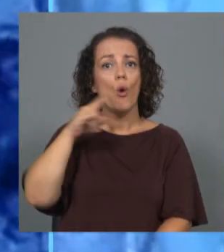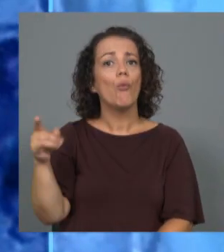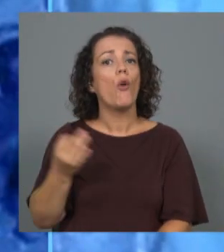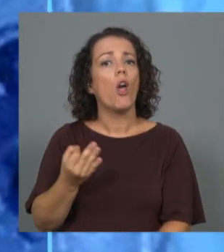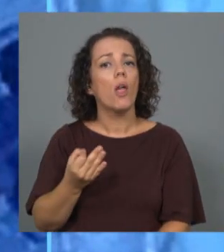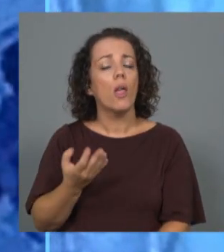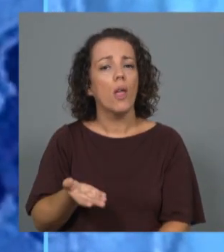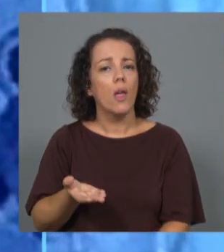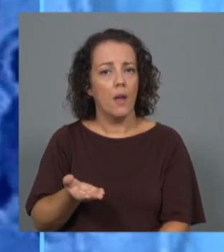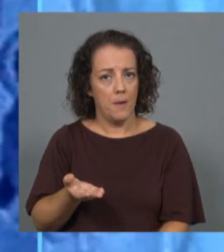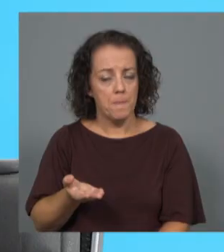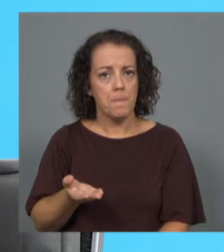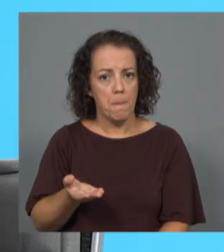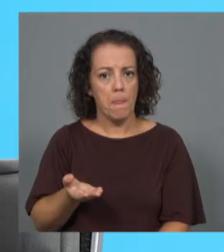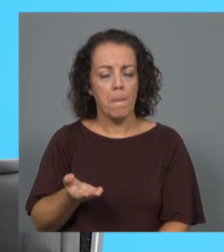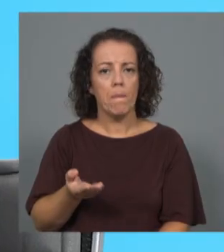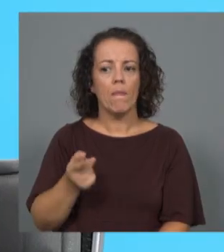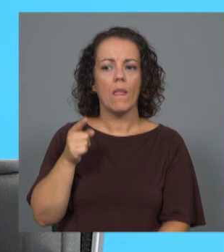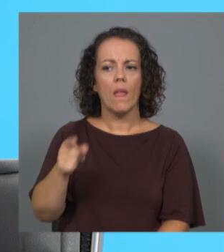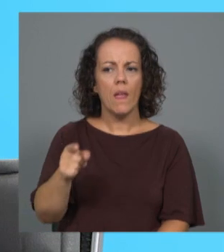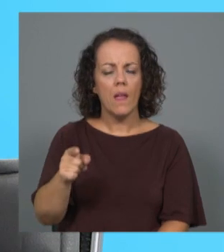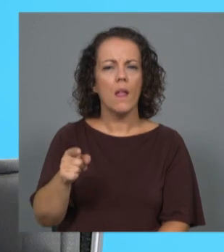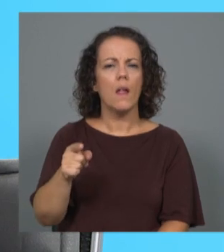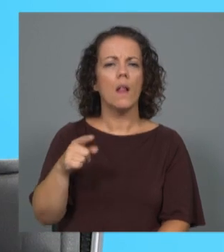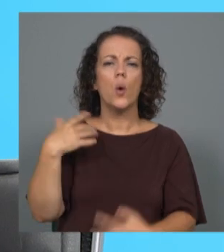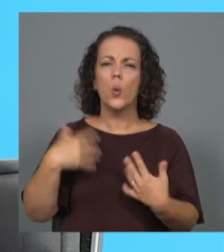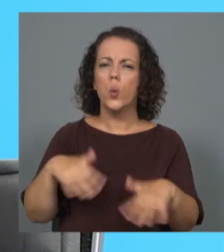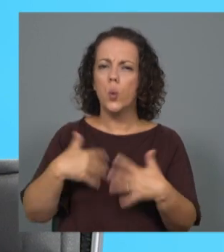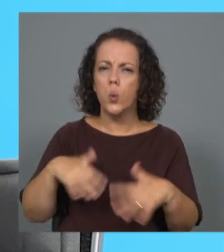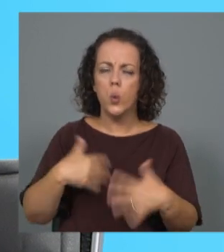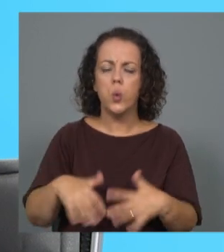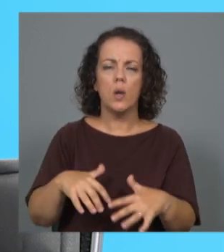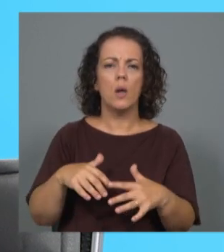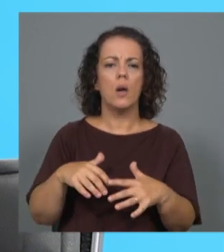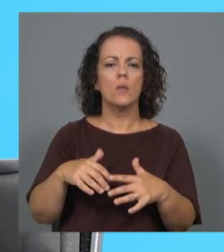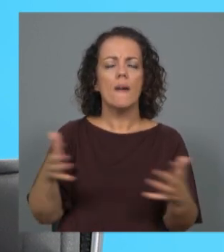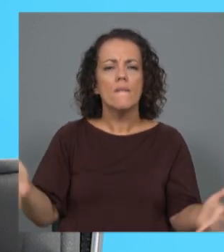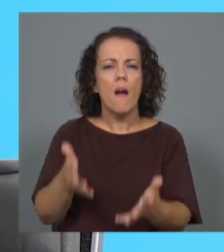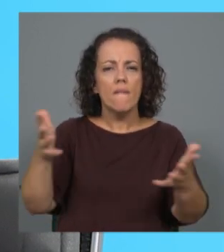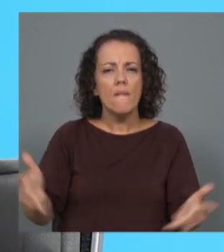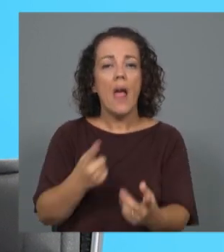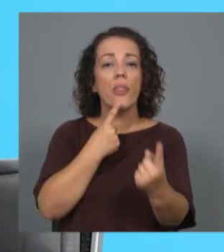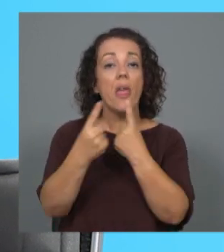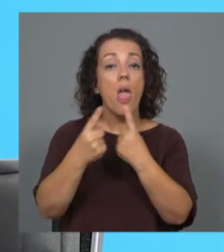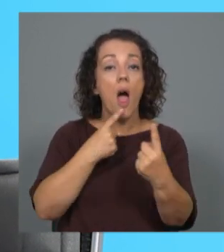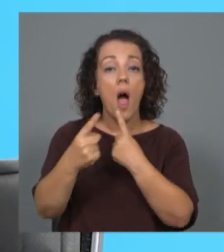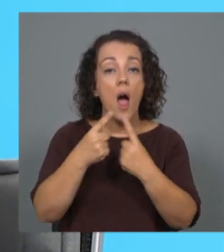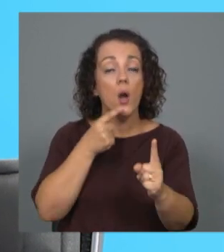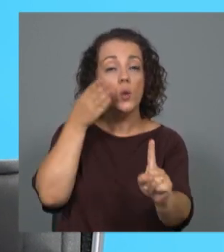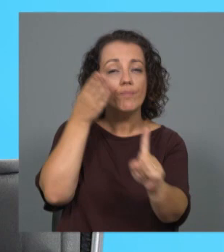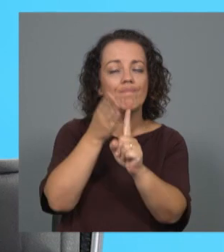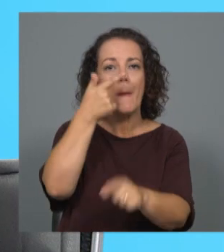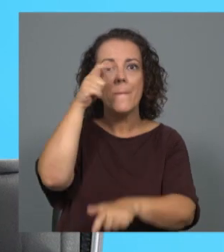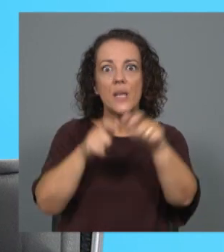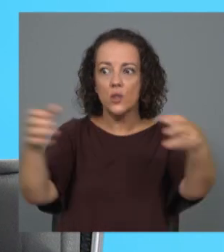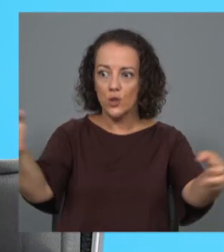Ele tem sido um incansável no que diz respeito a este diálogo concreto entre pessoas. E